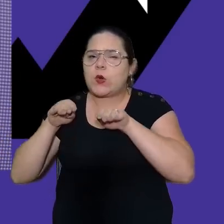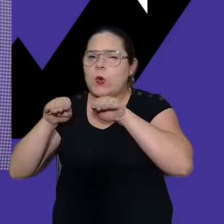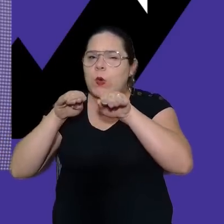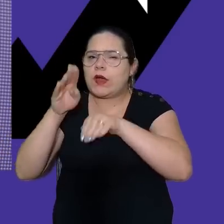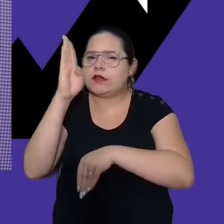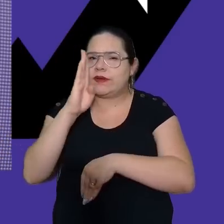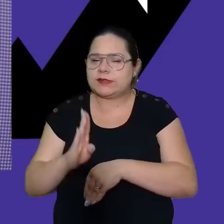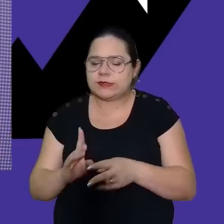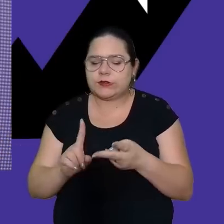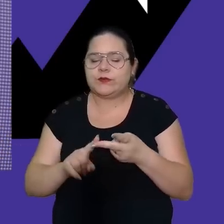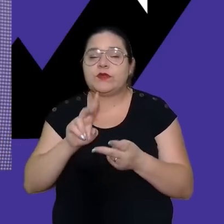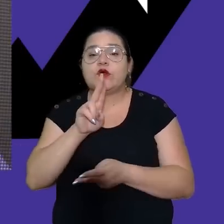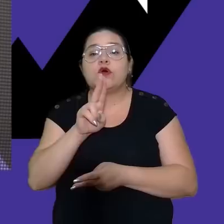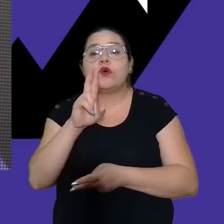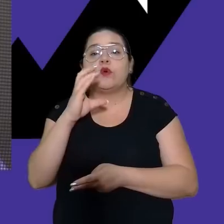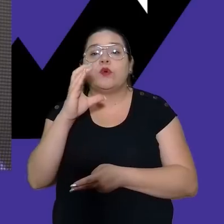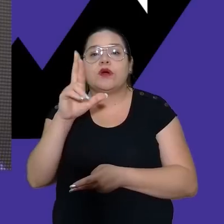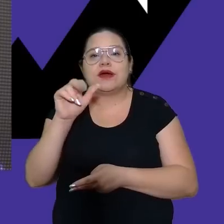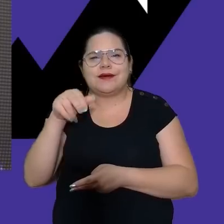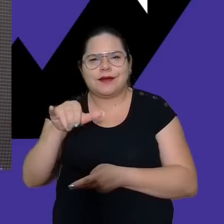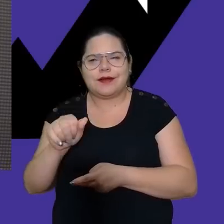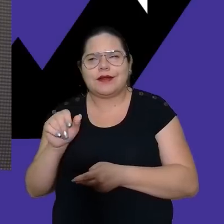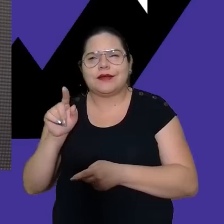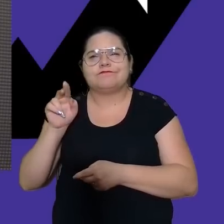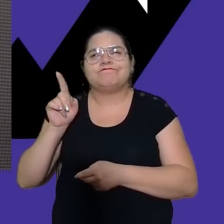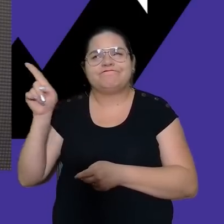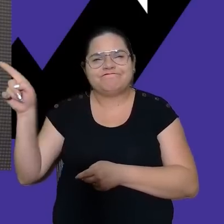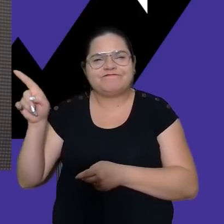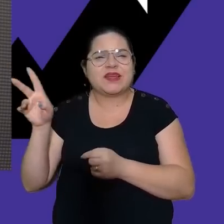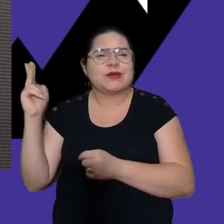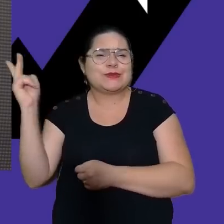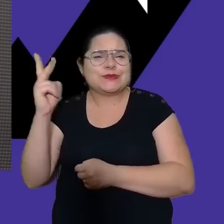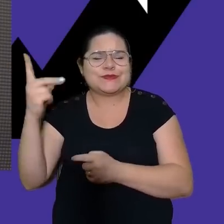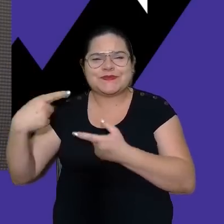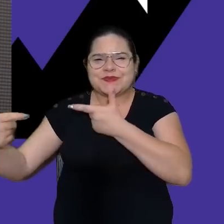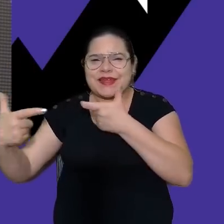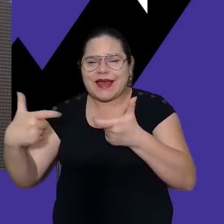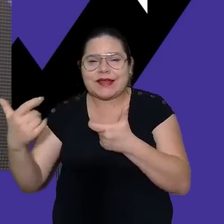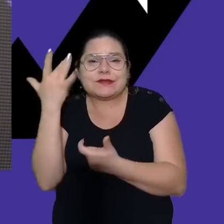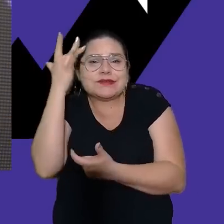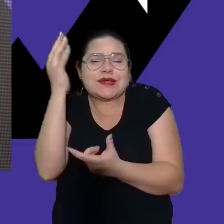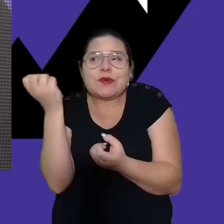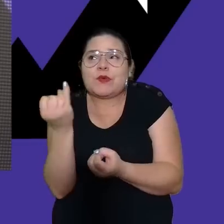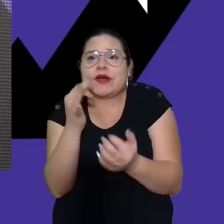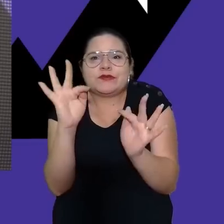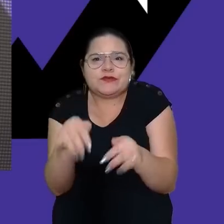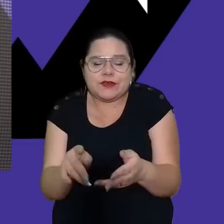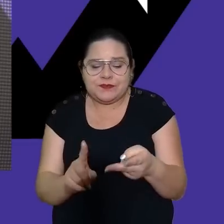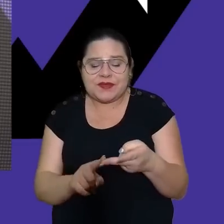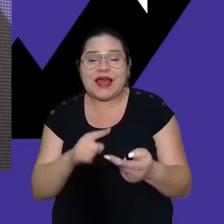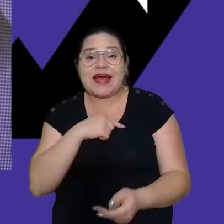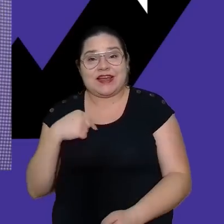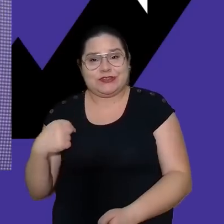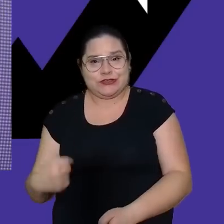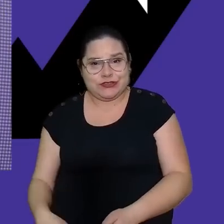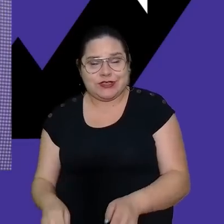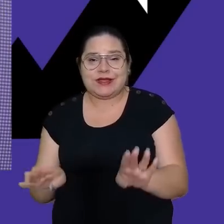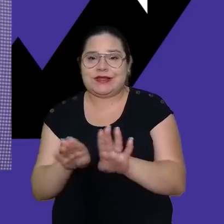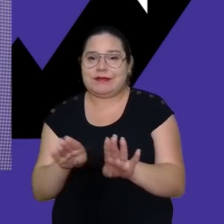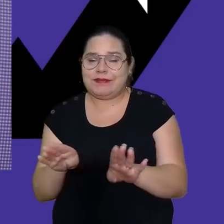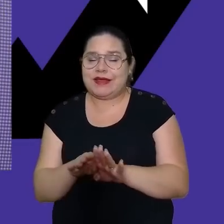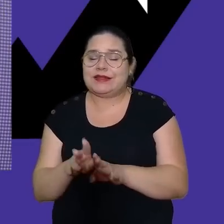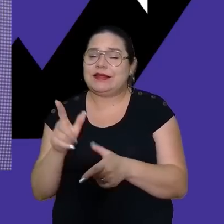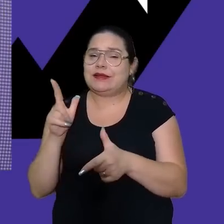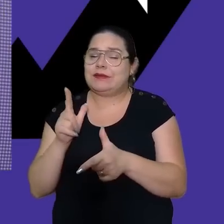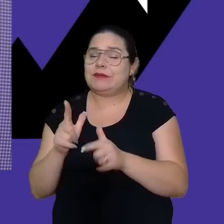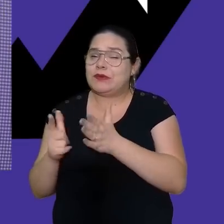também, estão nesse enrosco dessa guerra aí, que ninguém sabe quando é que termina. A China está demonstrando questões geopolíticas